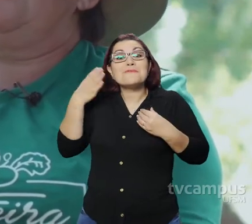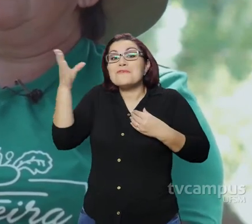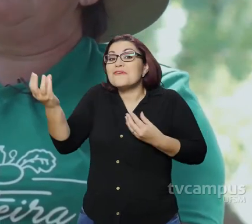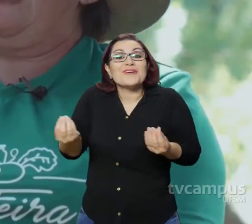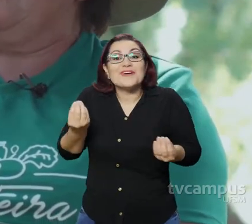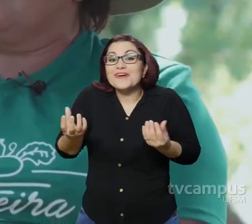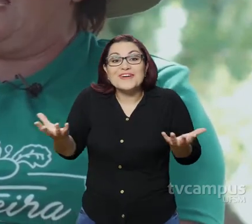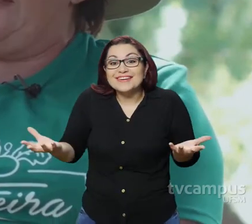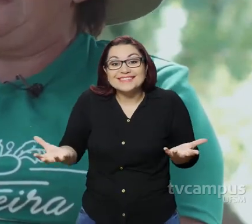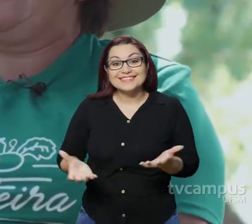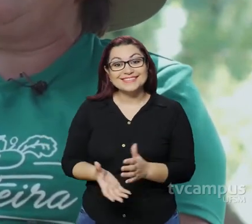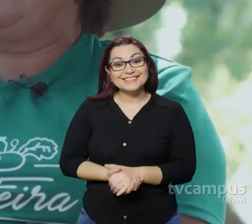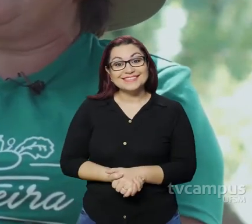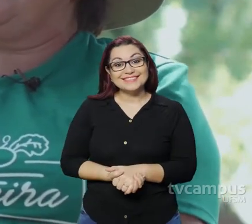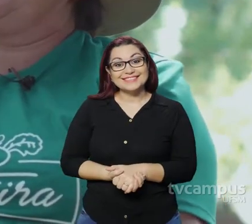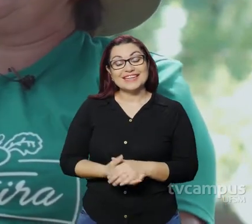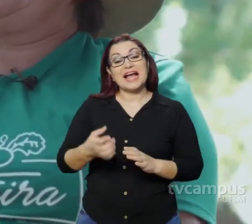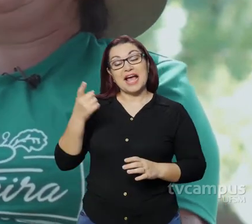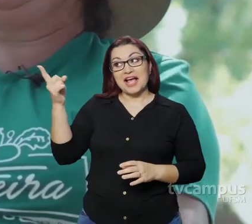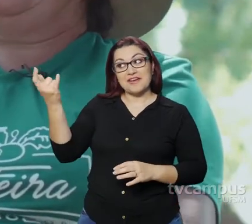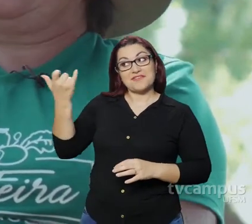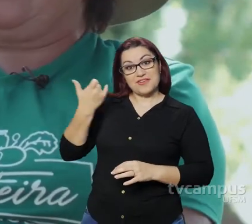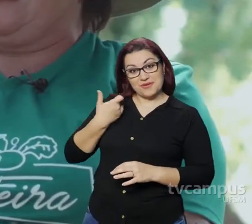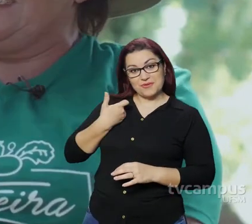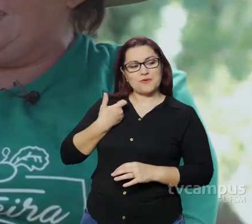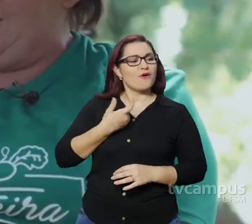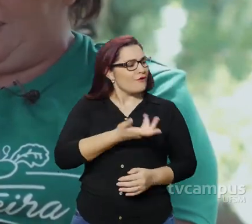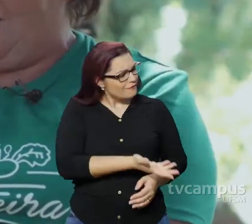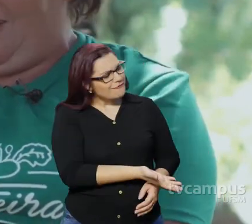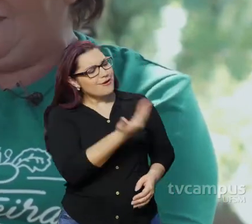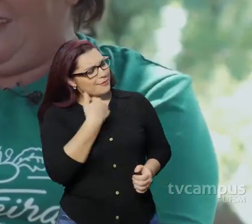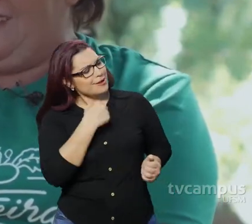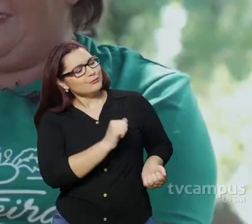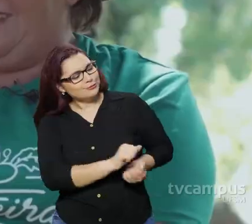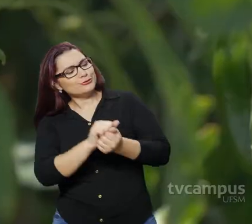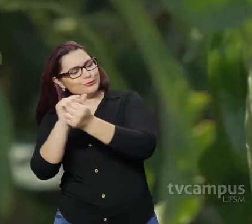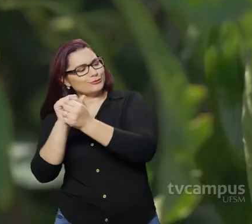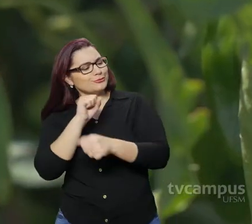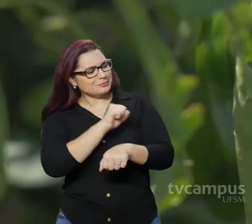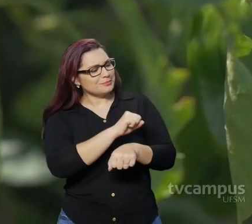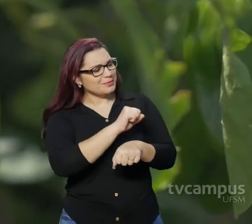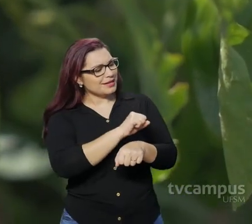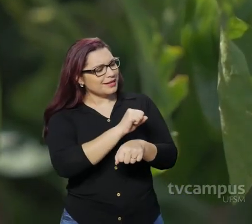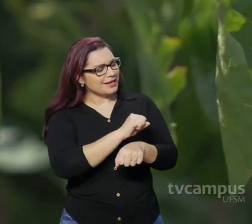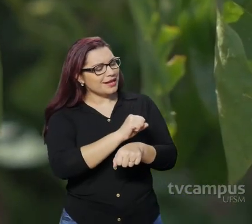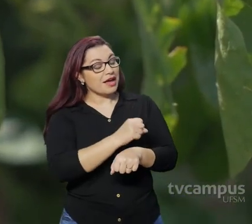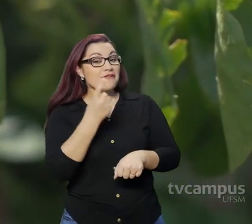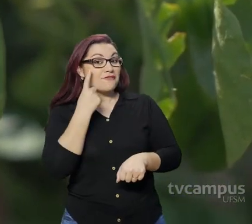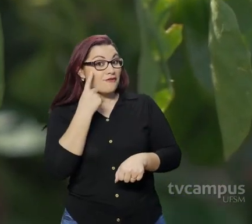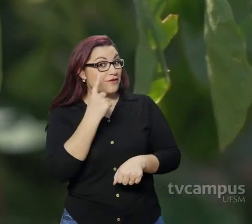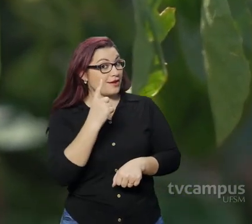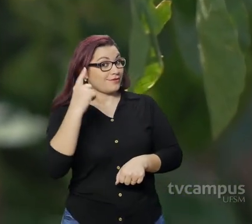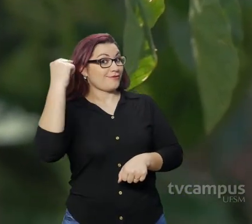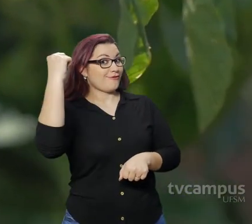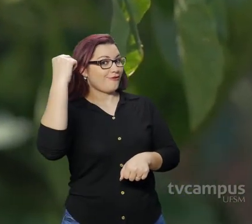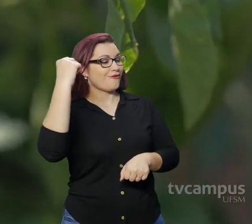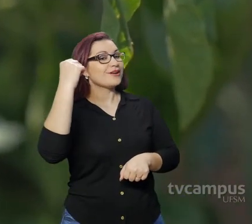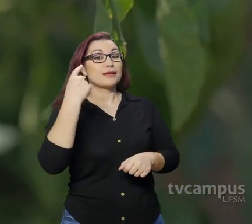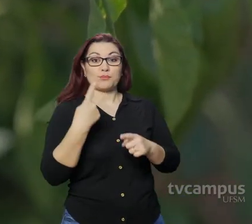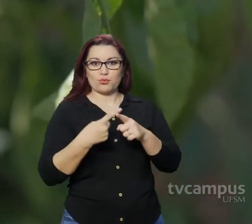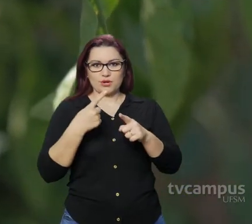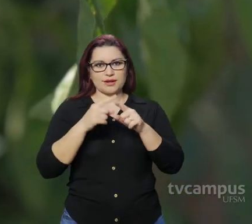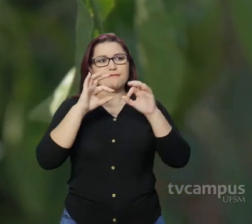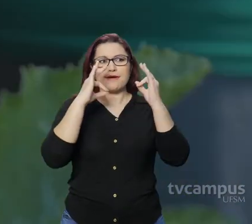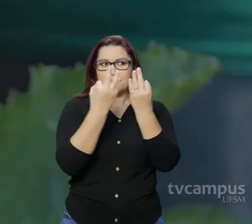ver, que tinha vários, né? Tinha que ver se nós tínhamos essa chance de entrar ou não, né? Daí vieram aqui, olharam toda a